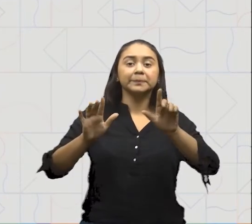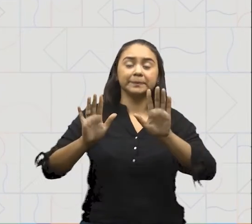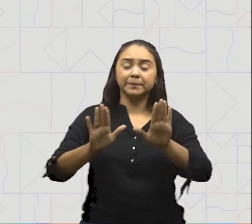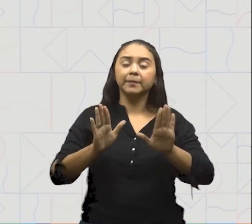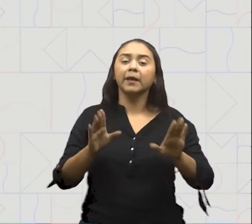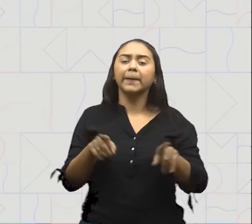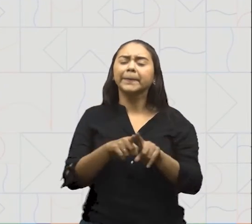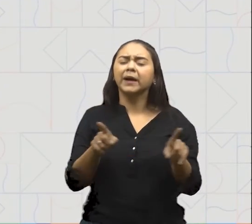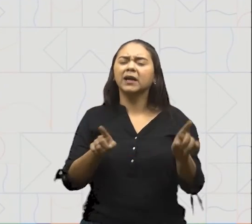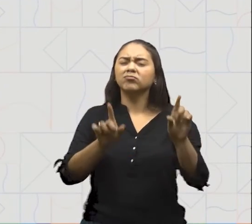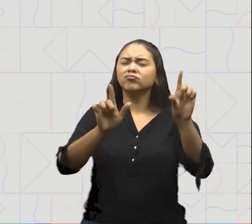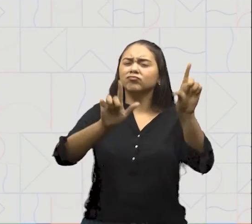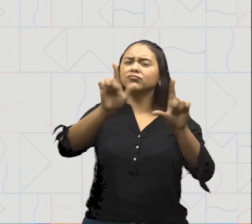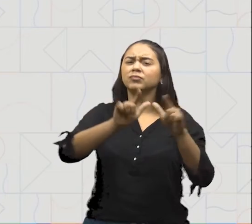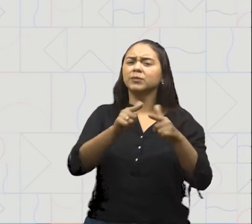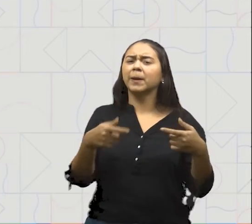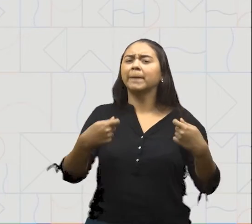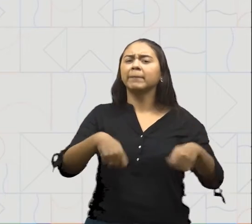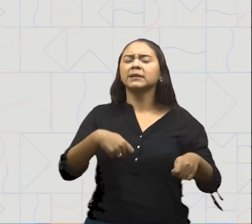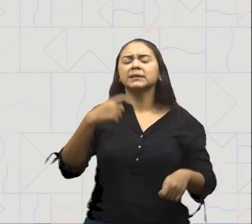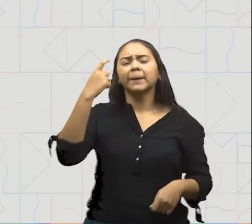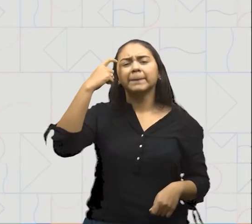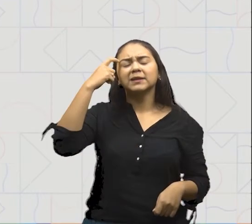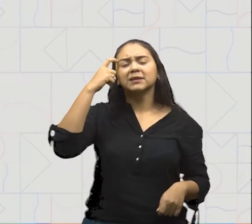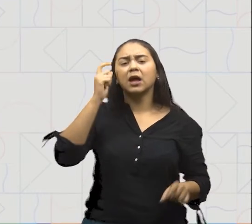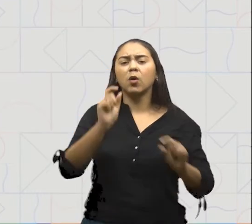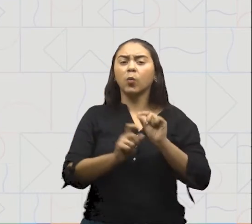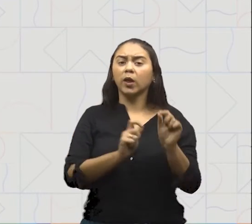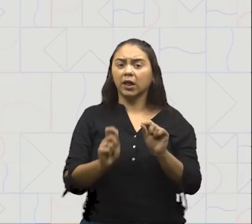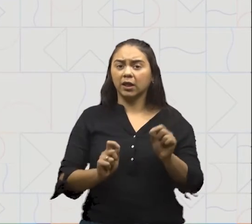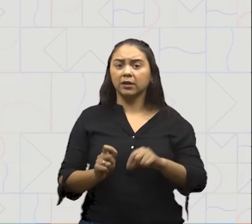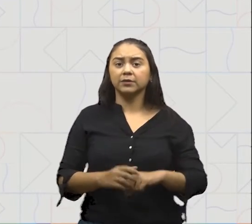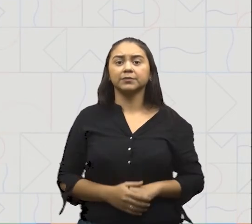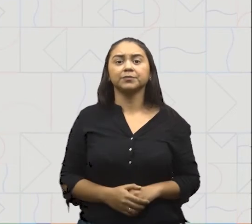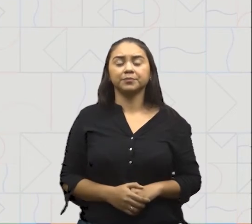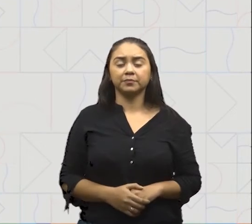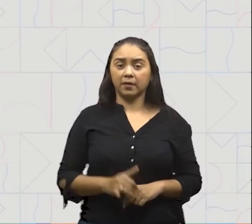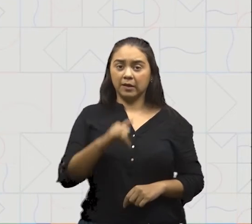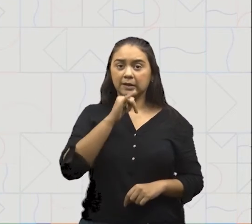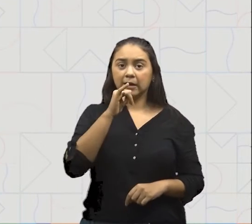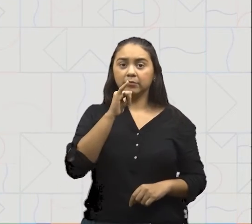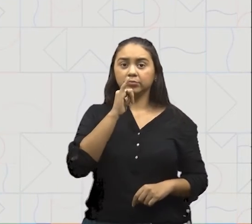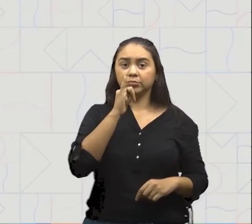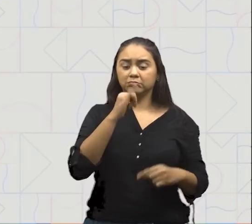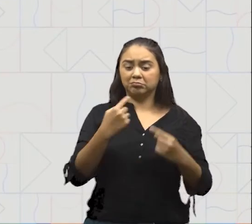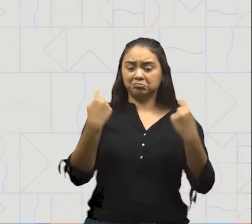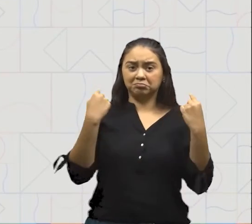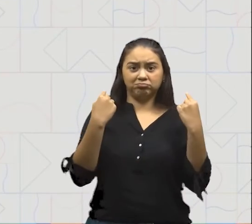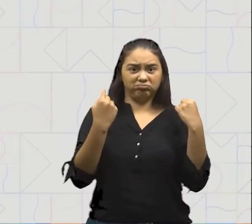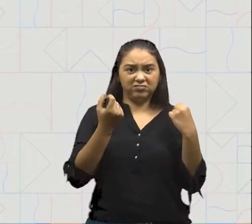telejornal, precisamos nos preocupar com algumas coisinhas a mais. O cenário é um exemplo.